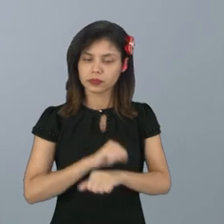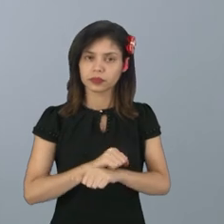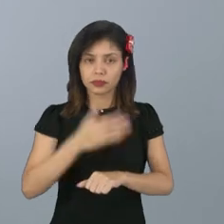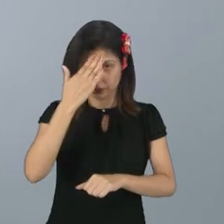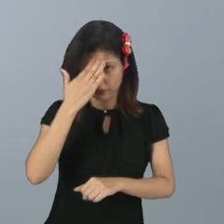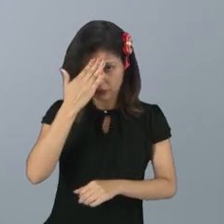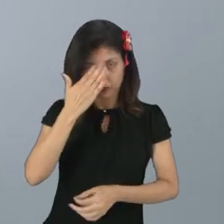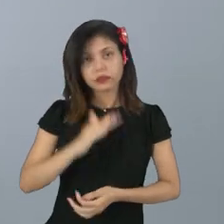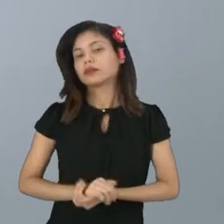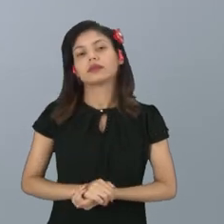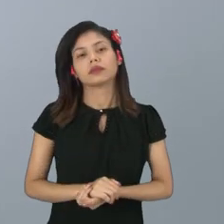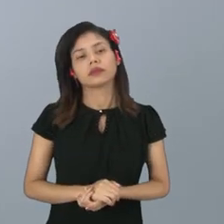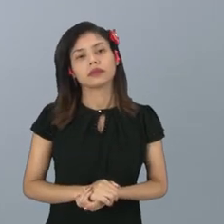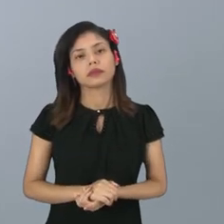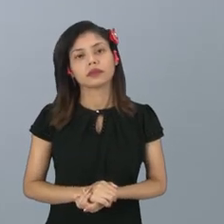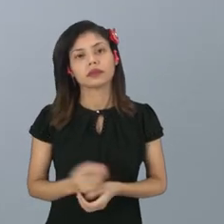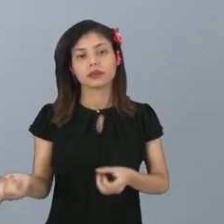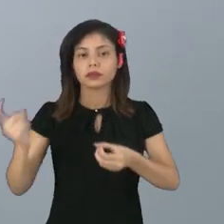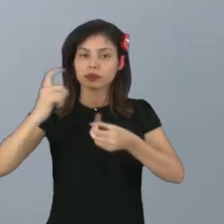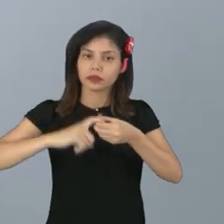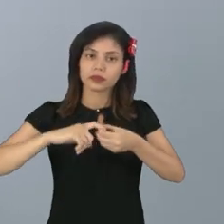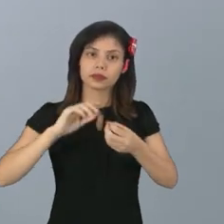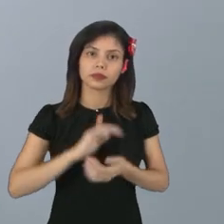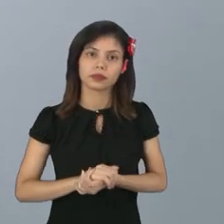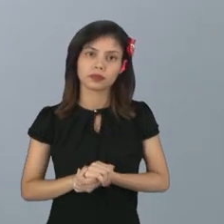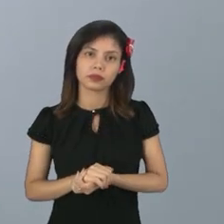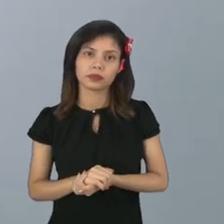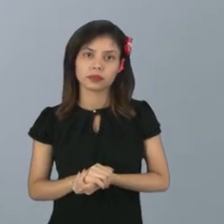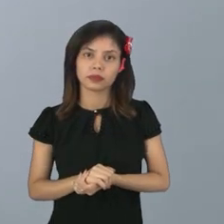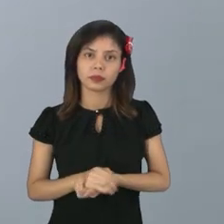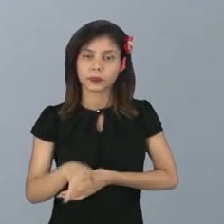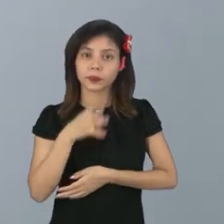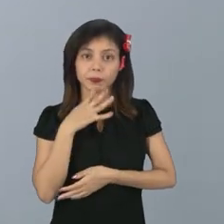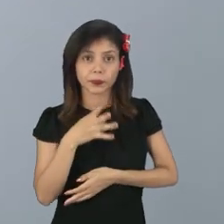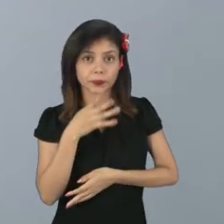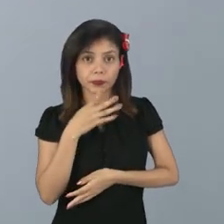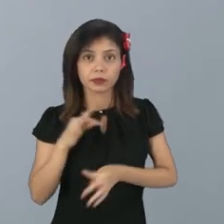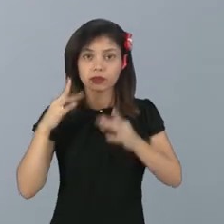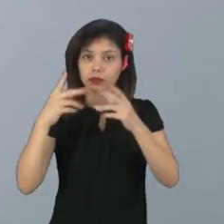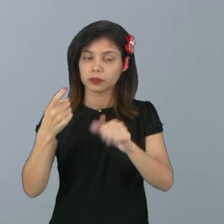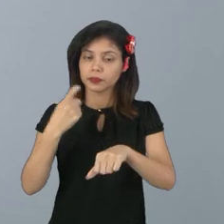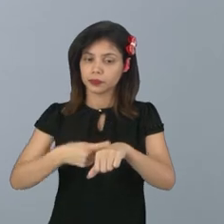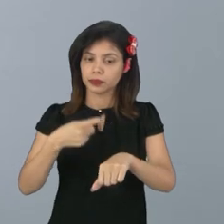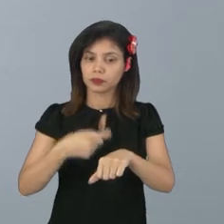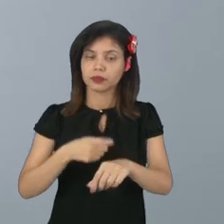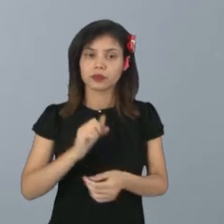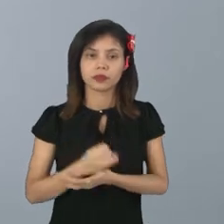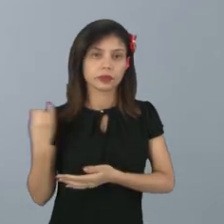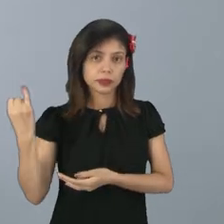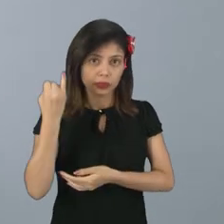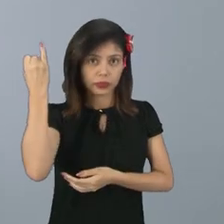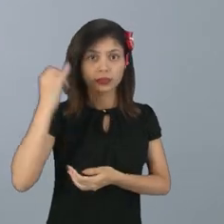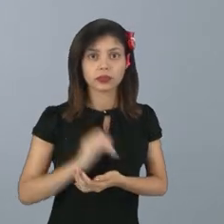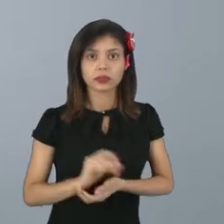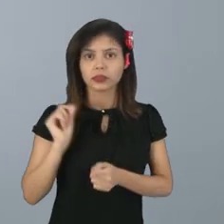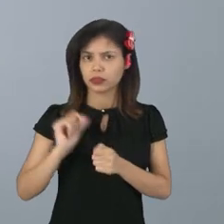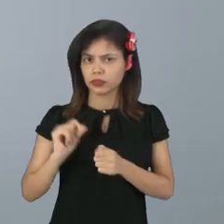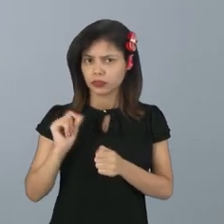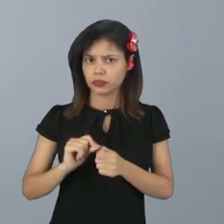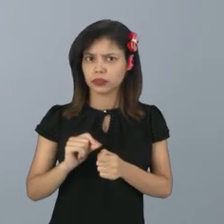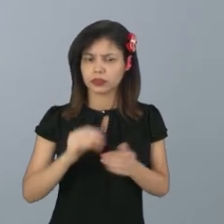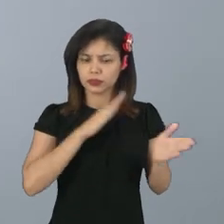você tenha compreendido aí é retomado o reconhecimento desses sólidos geométricos que é muito importante e